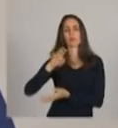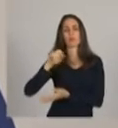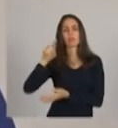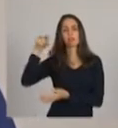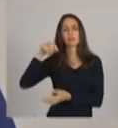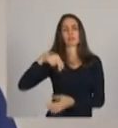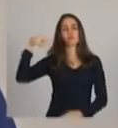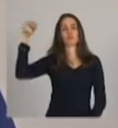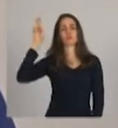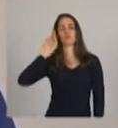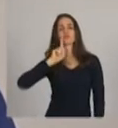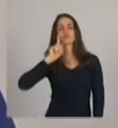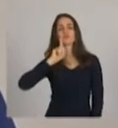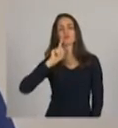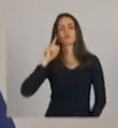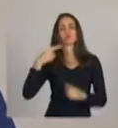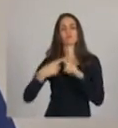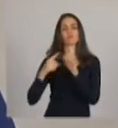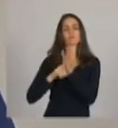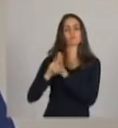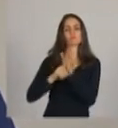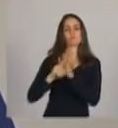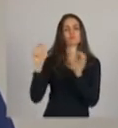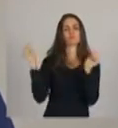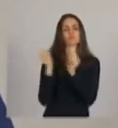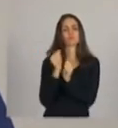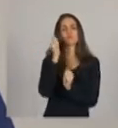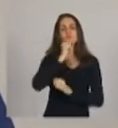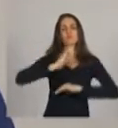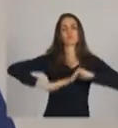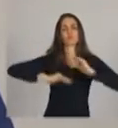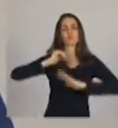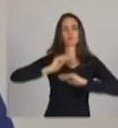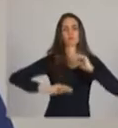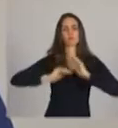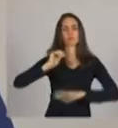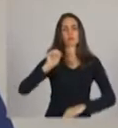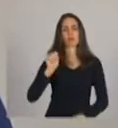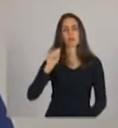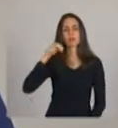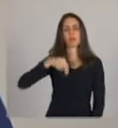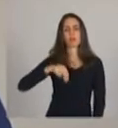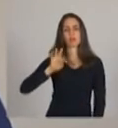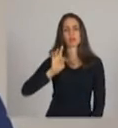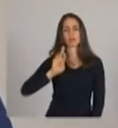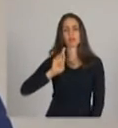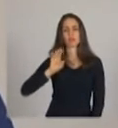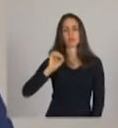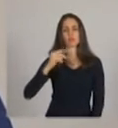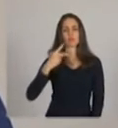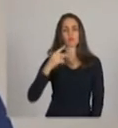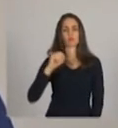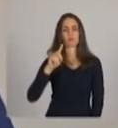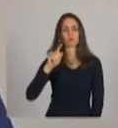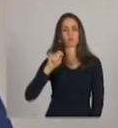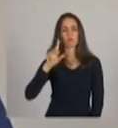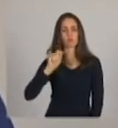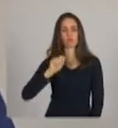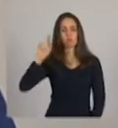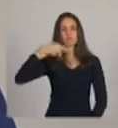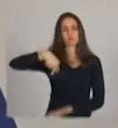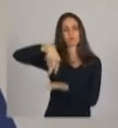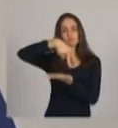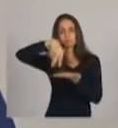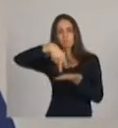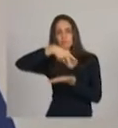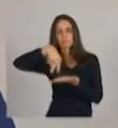norte-americana e dos estudos com a antropóloga nas danças afro-haitianas. Nos seus estudos